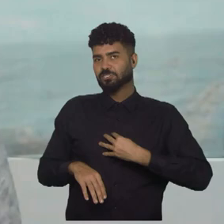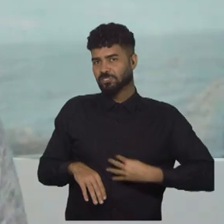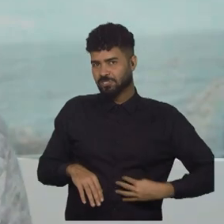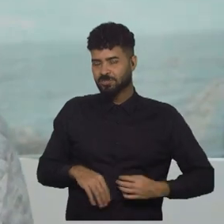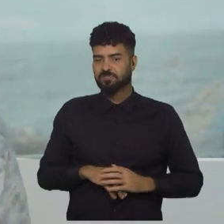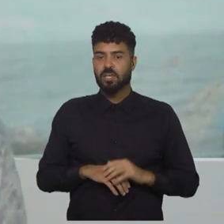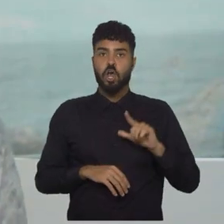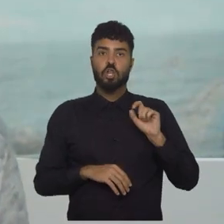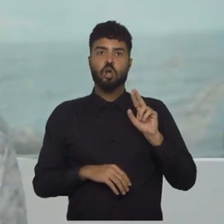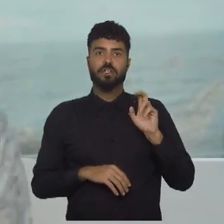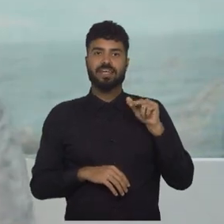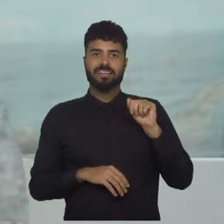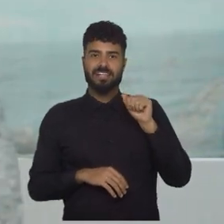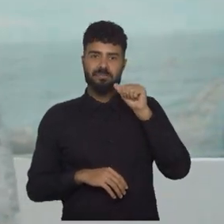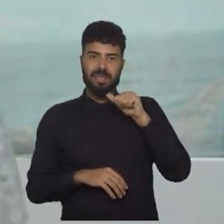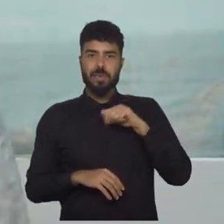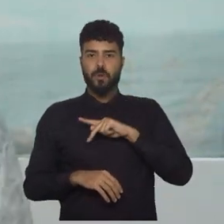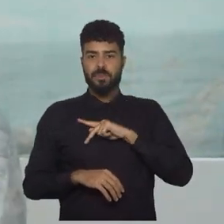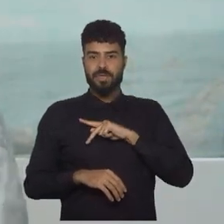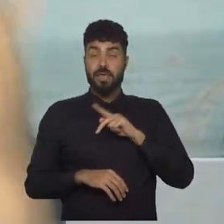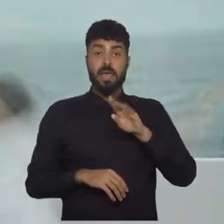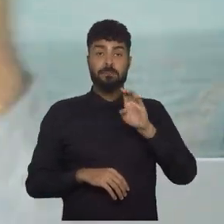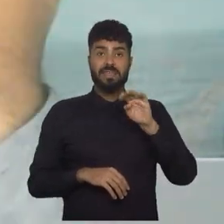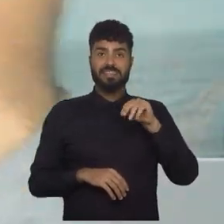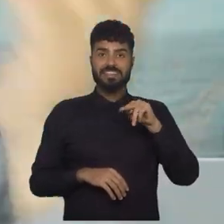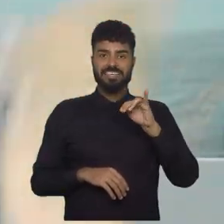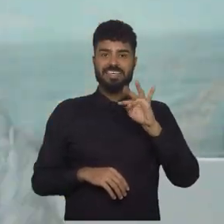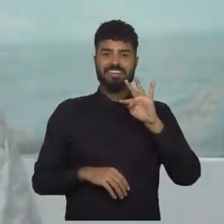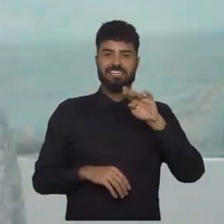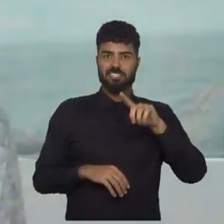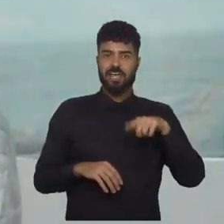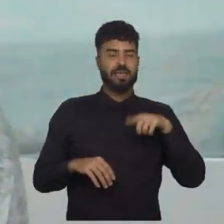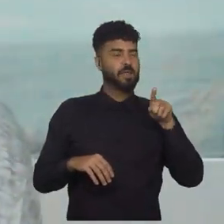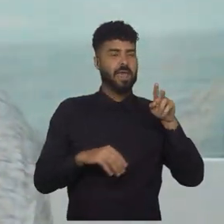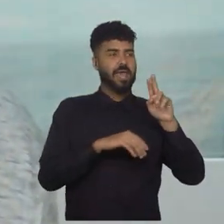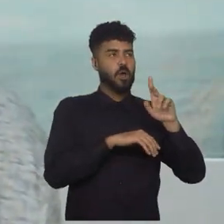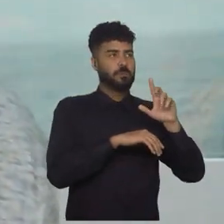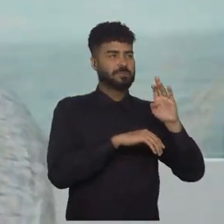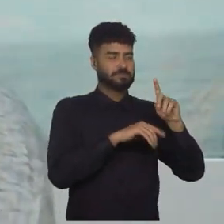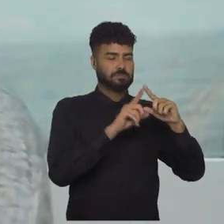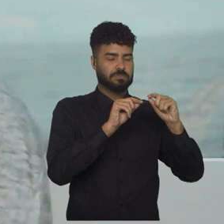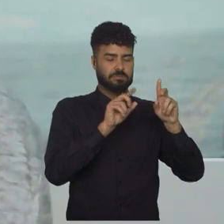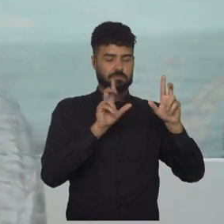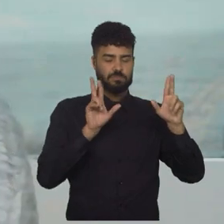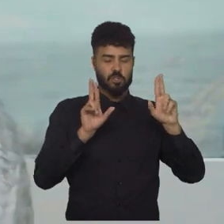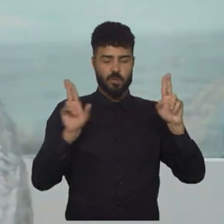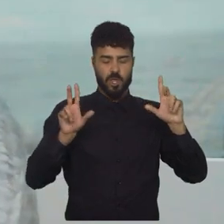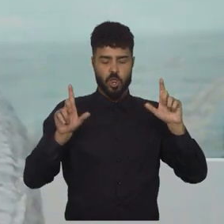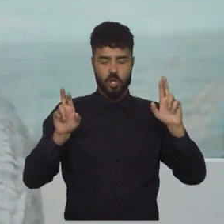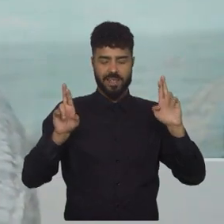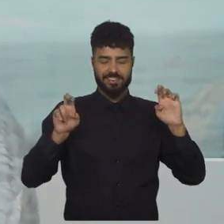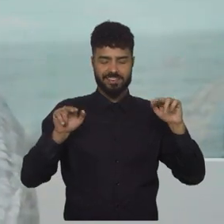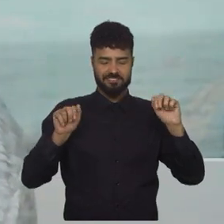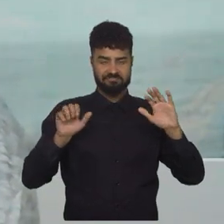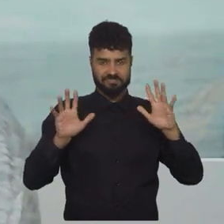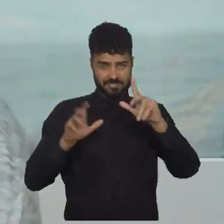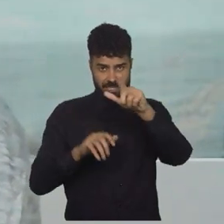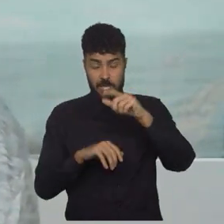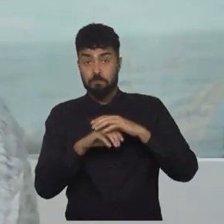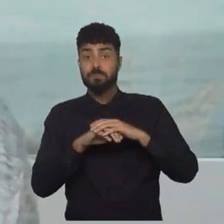E a Lorena também, né? A Lorena do Palmeiras, a Lorena Benítez. Eu confundo com a Lorena Bedoya, que está no Real Brasil. Enfim, sobre a lista, eu acho